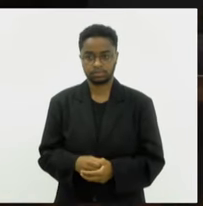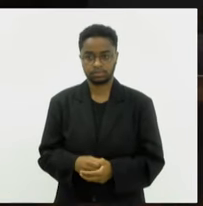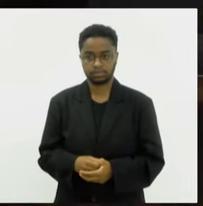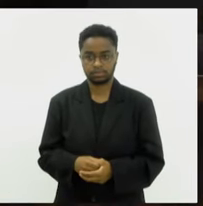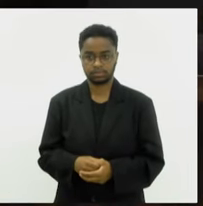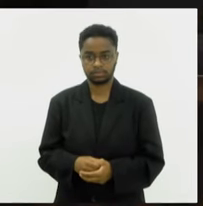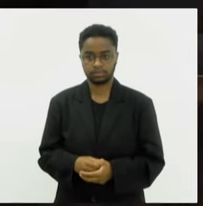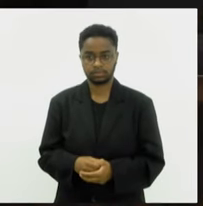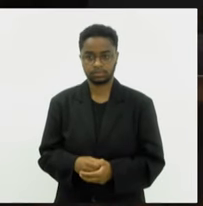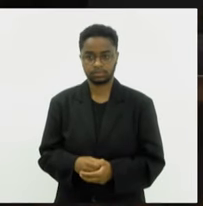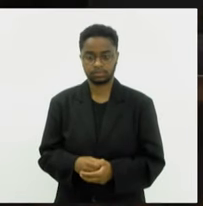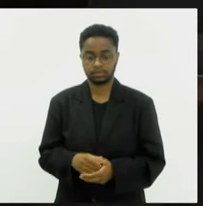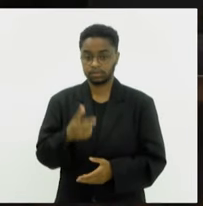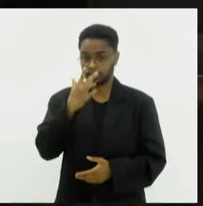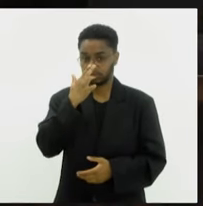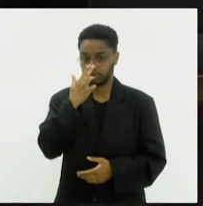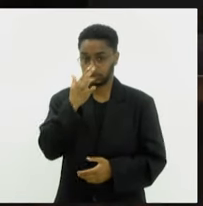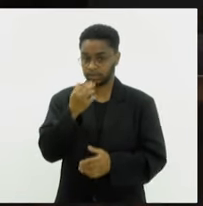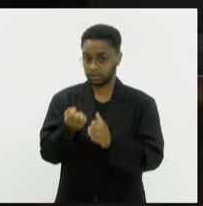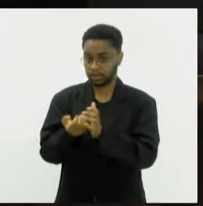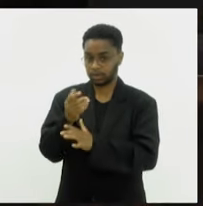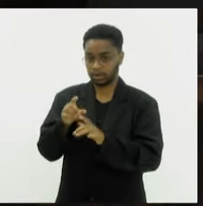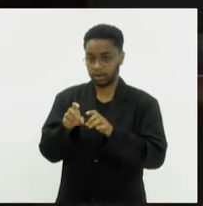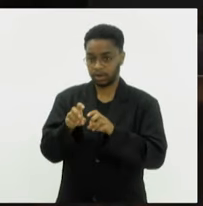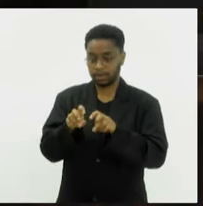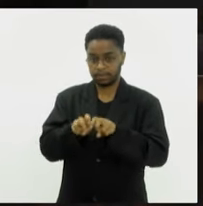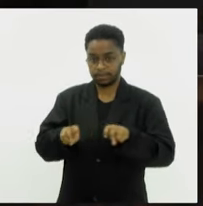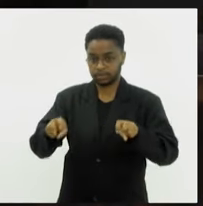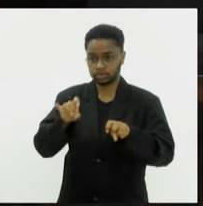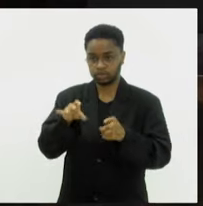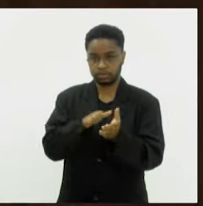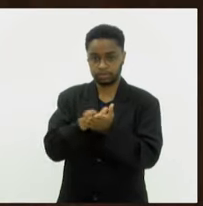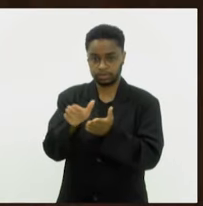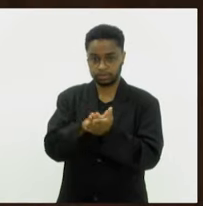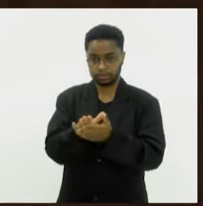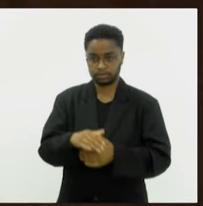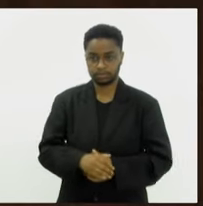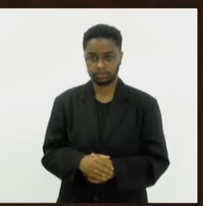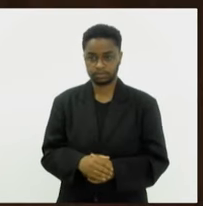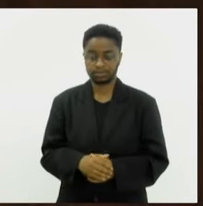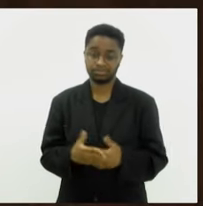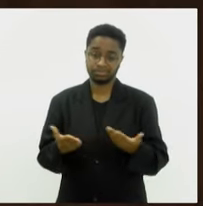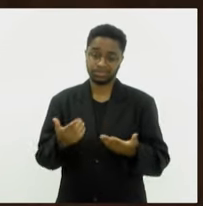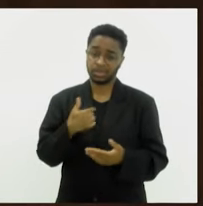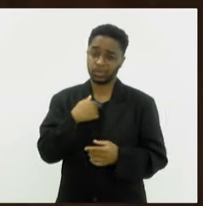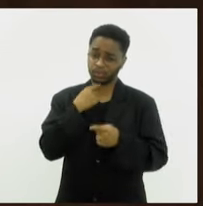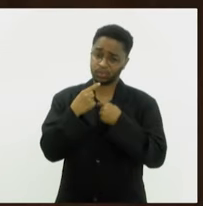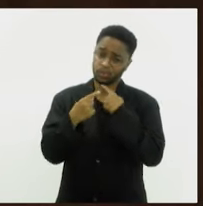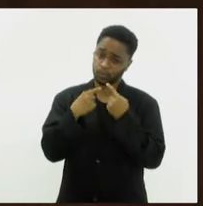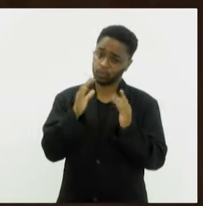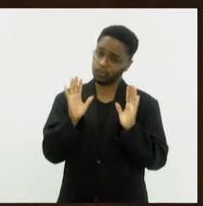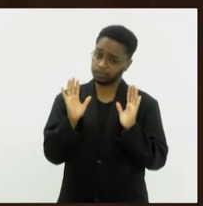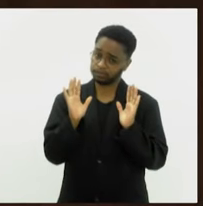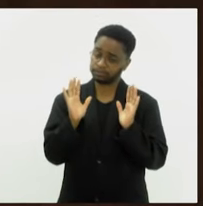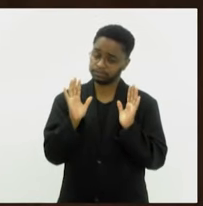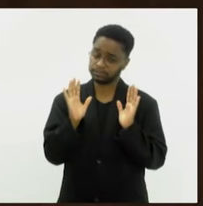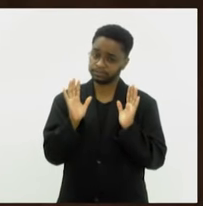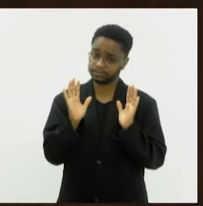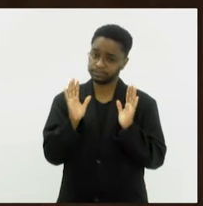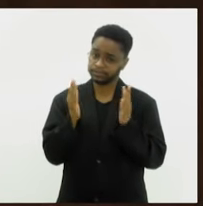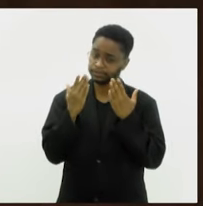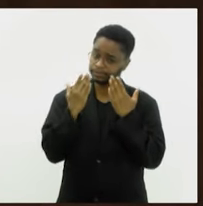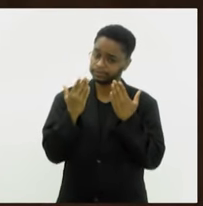Parece que, sendo autor à mesa, é só imprimir. Eu tenho minhas dúvidas,